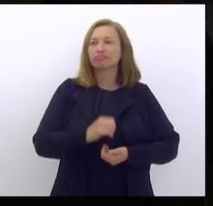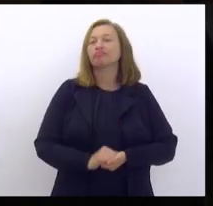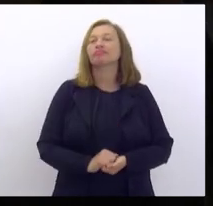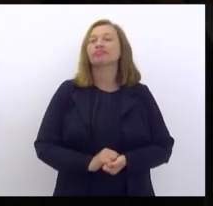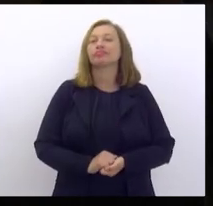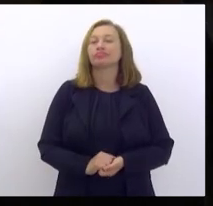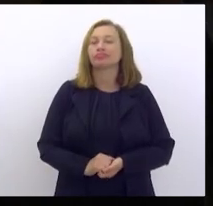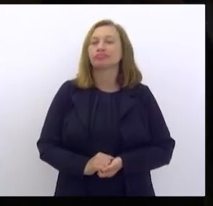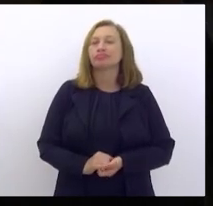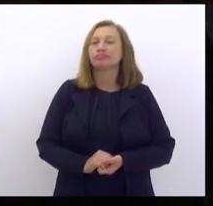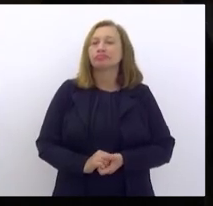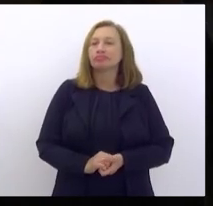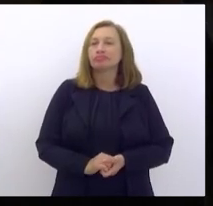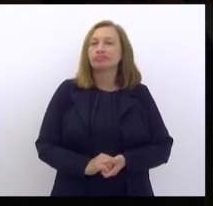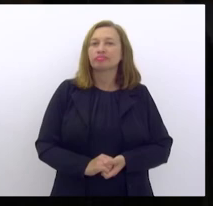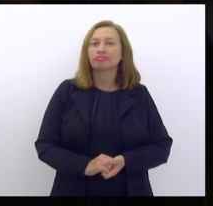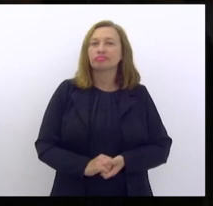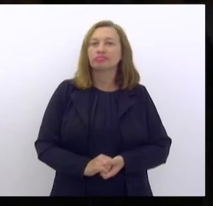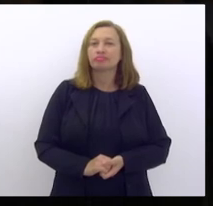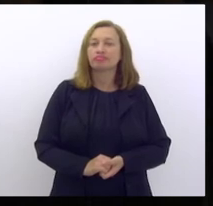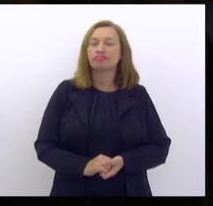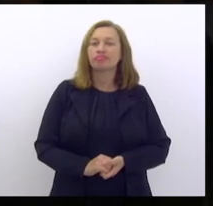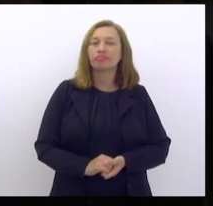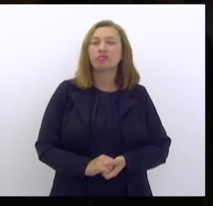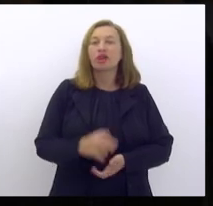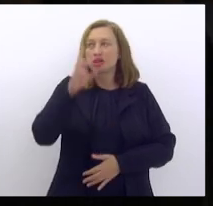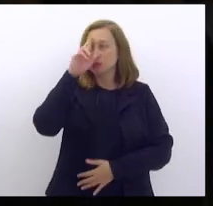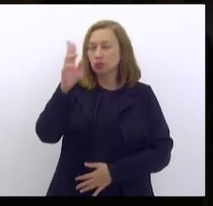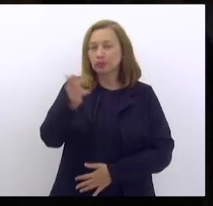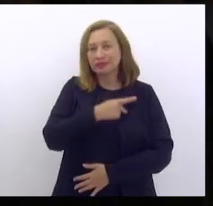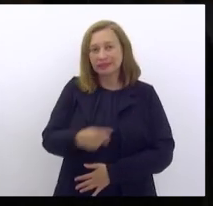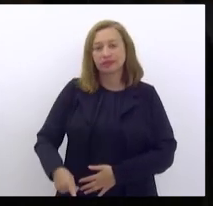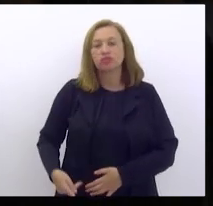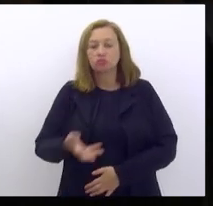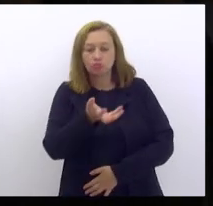deficientes auditivos. Queria aqui, senhor presidente,